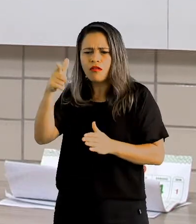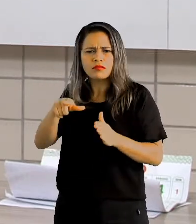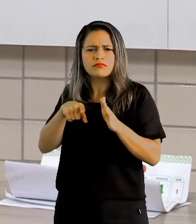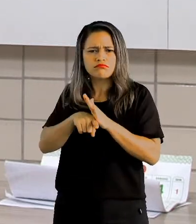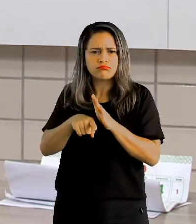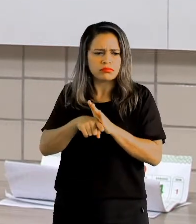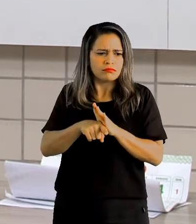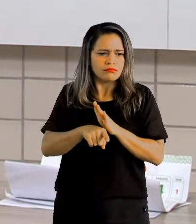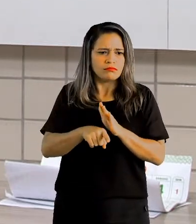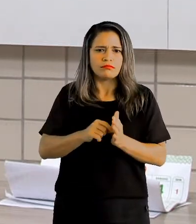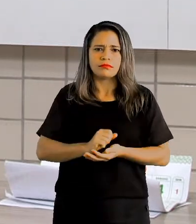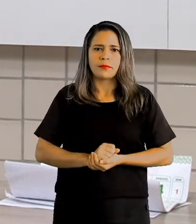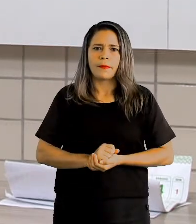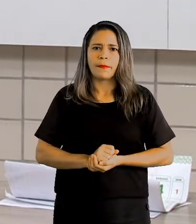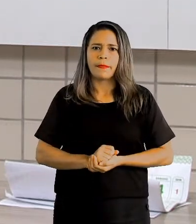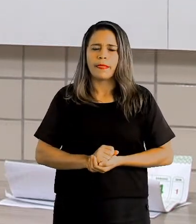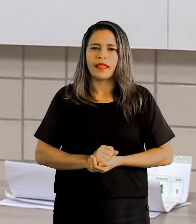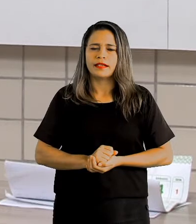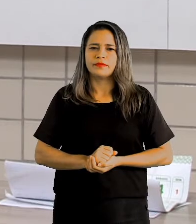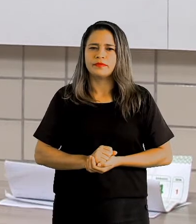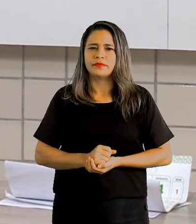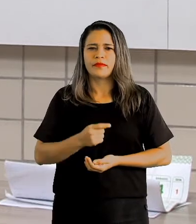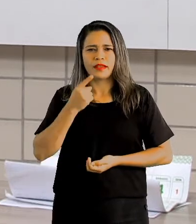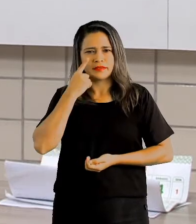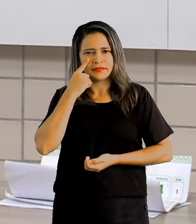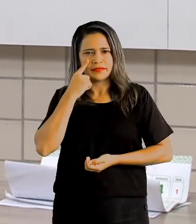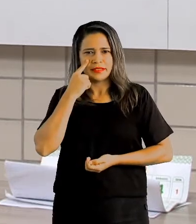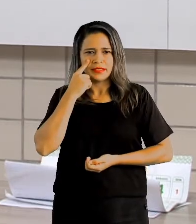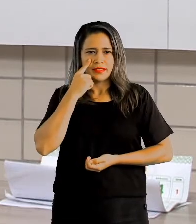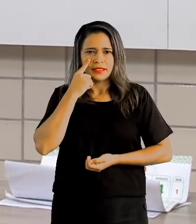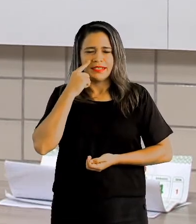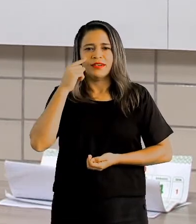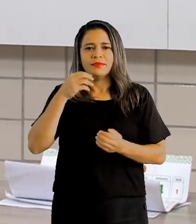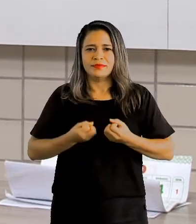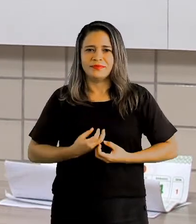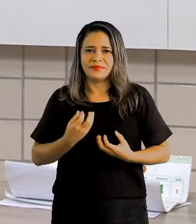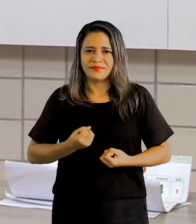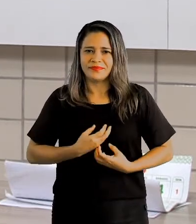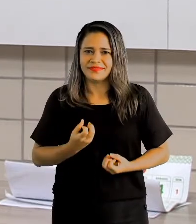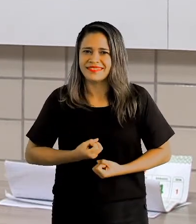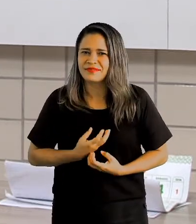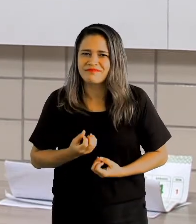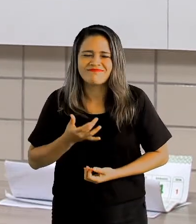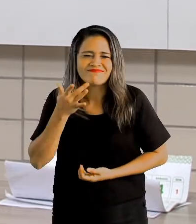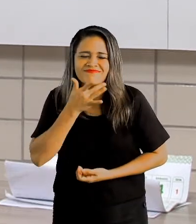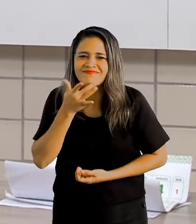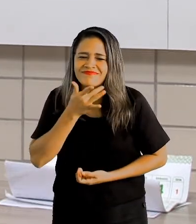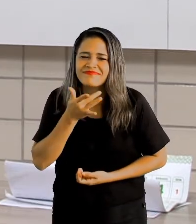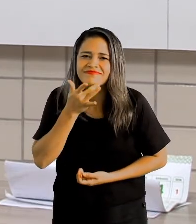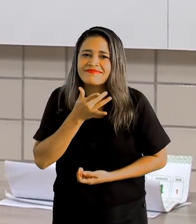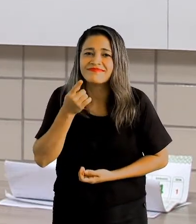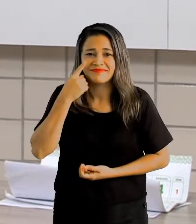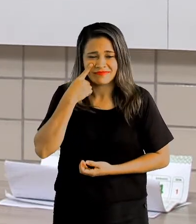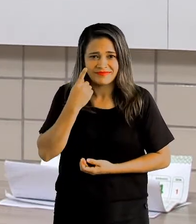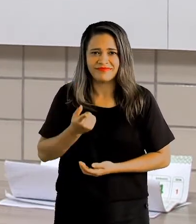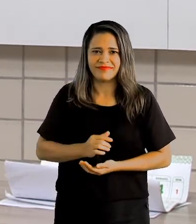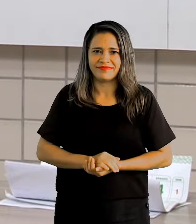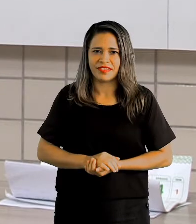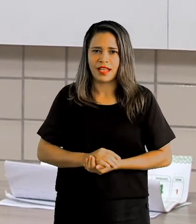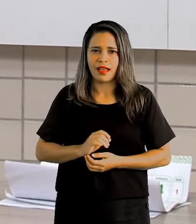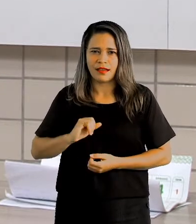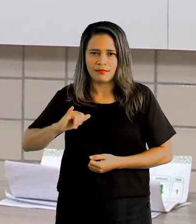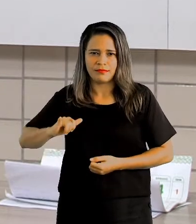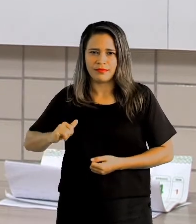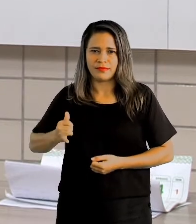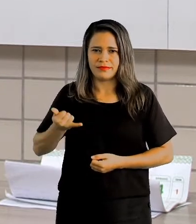que está dentro dele. Então, assim, o texto do dia da semana é um poema, é uma canção deliciosa de se ouvir. Então, aproveite,